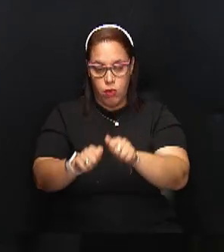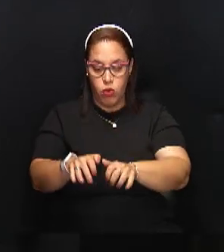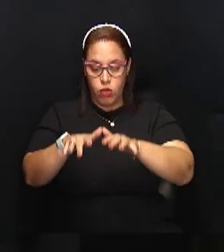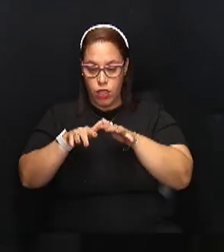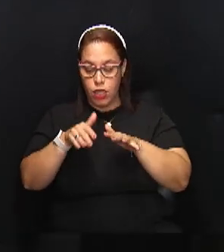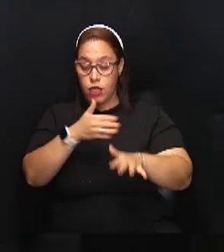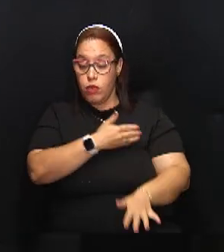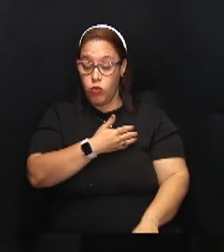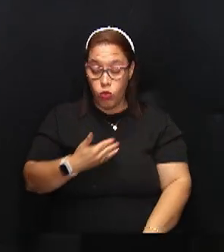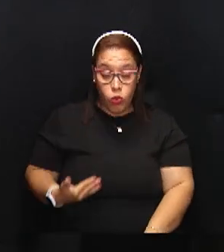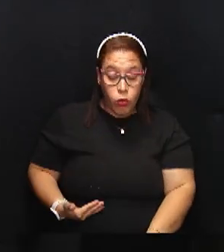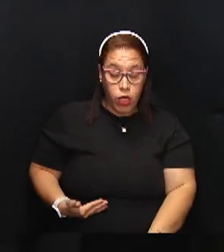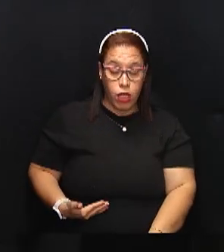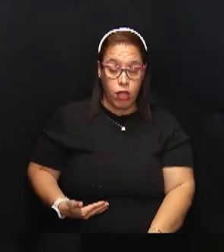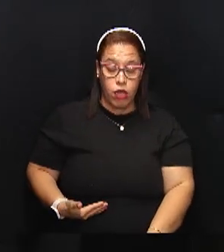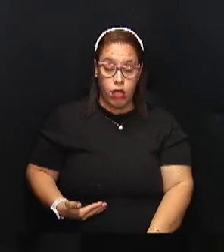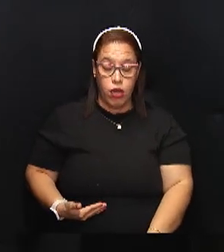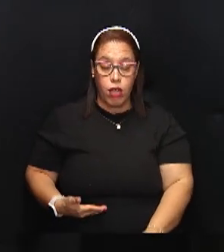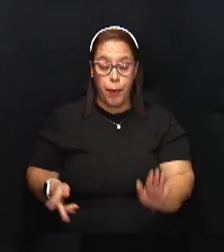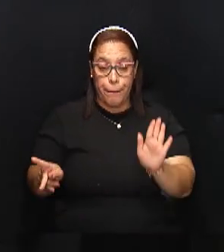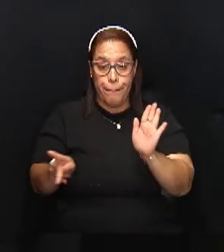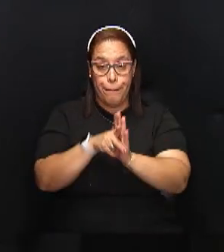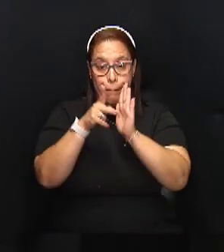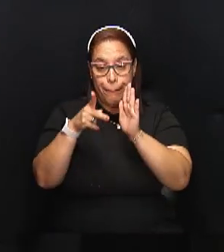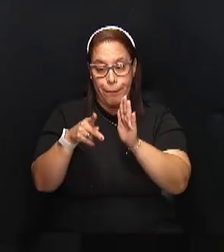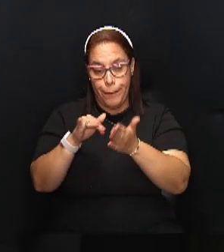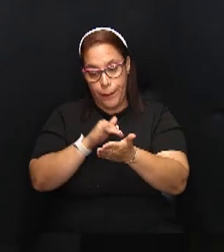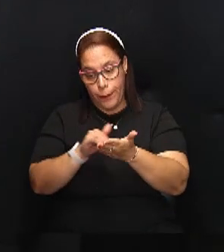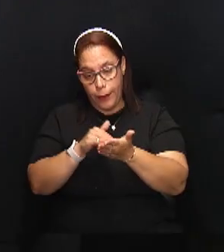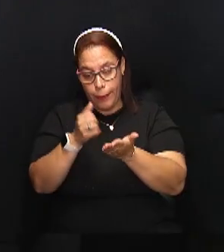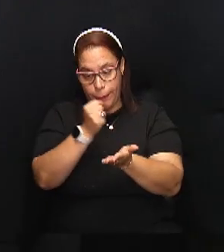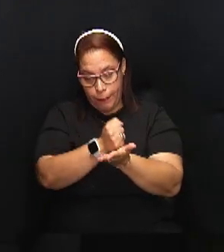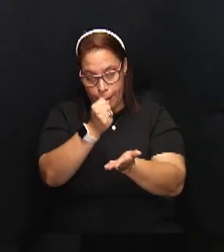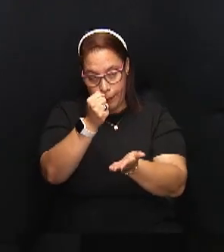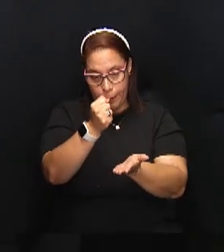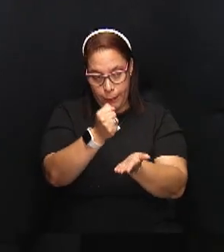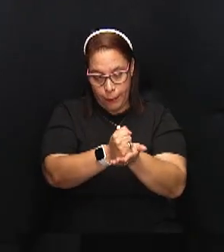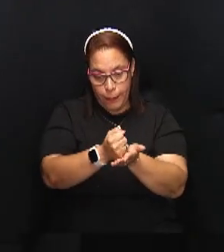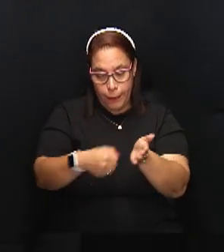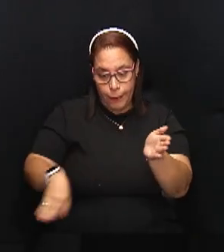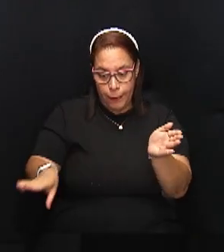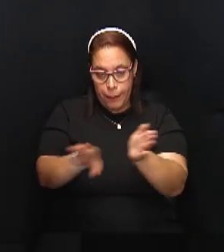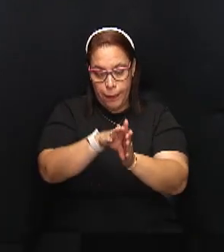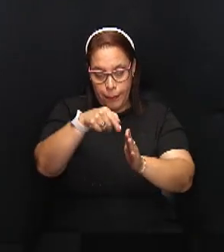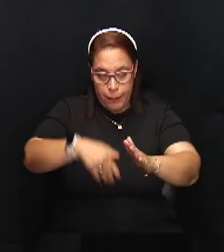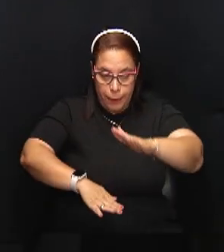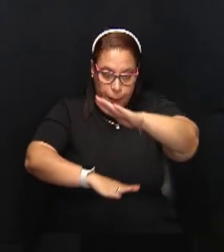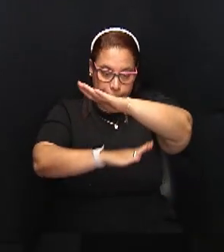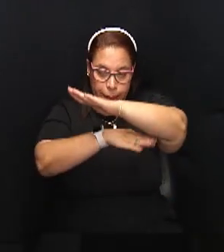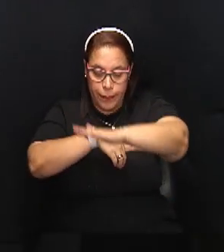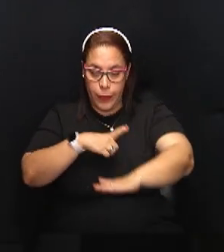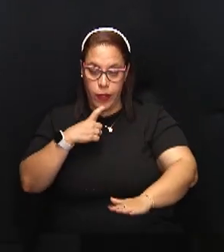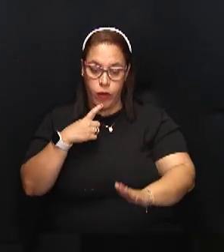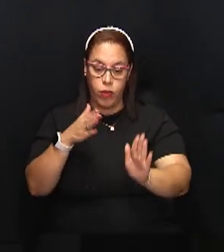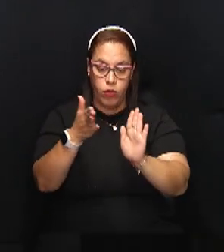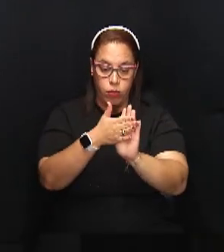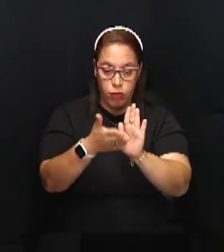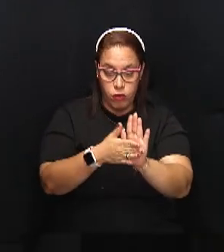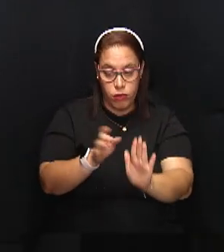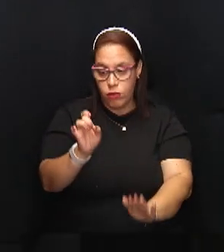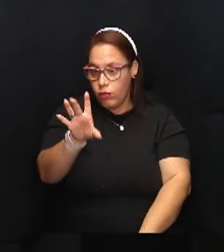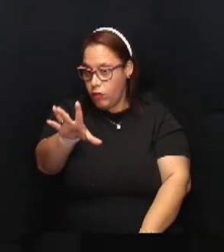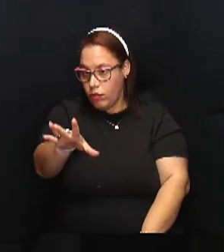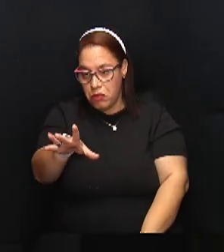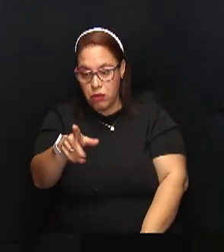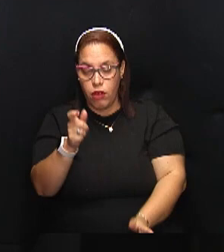pública. A própria secretaria marca e eles vêm até a Câmara Municipal para prestar. Não só aquilo